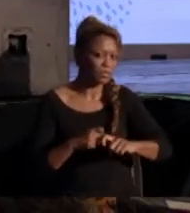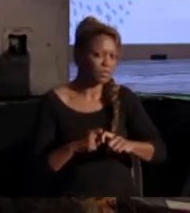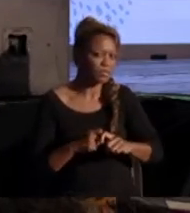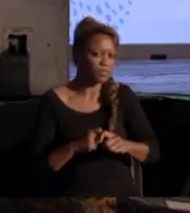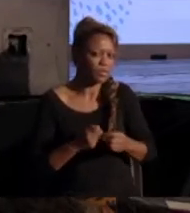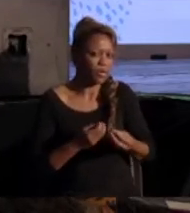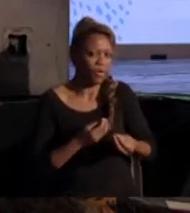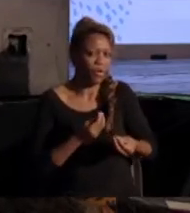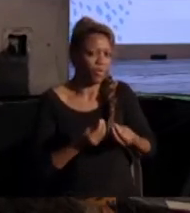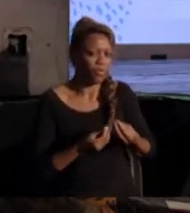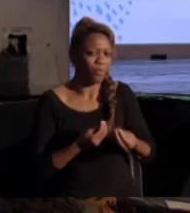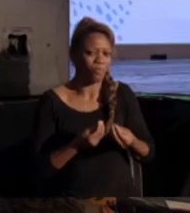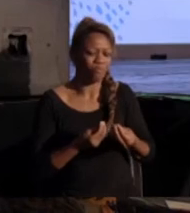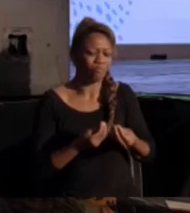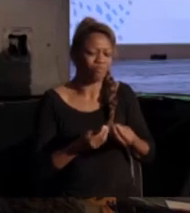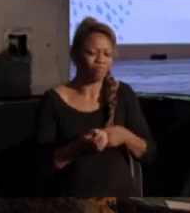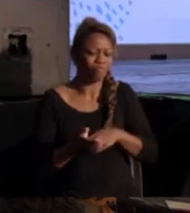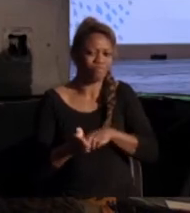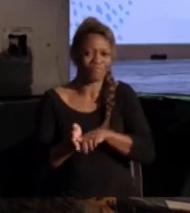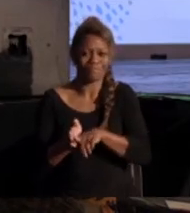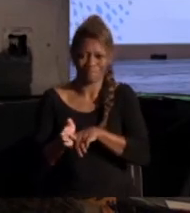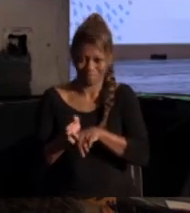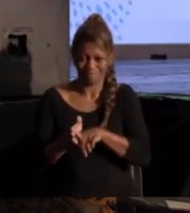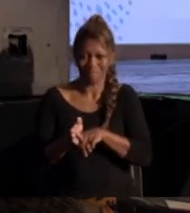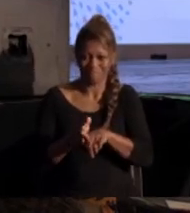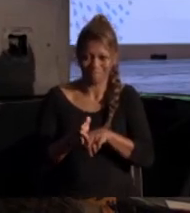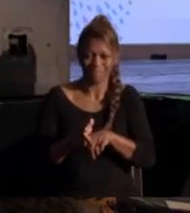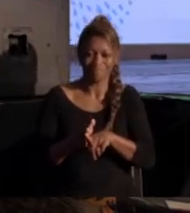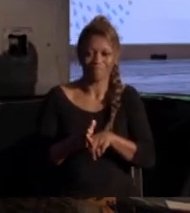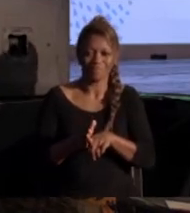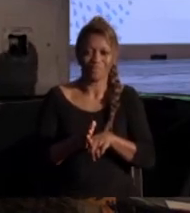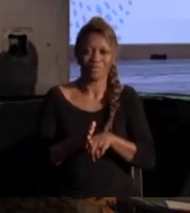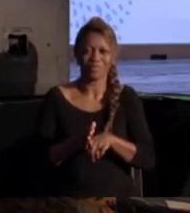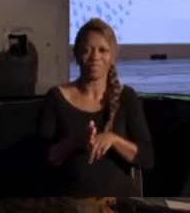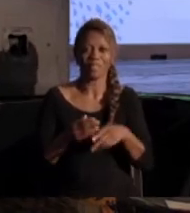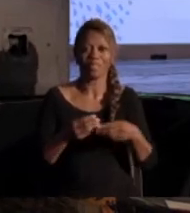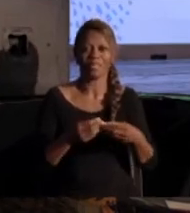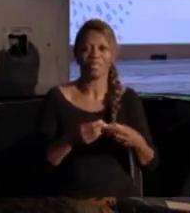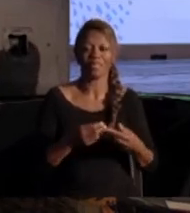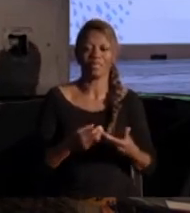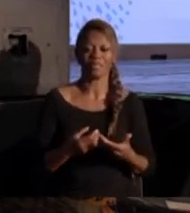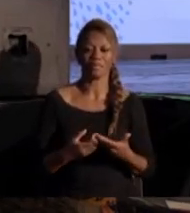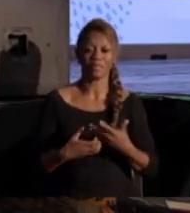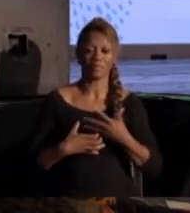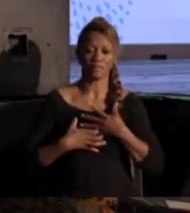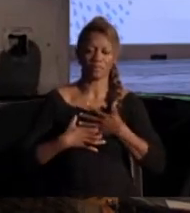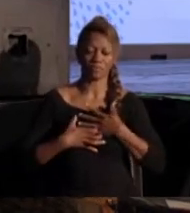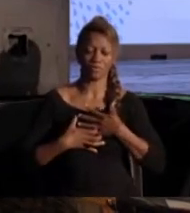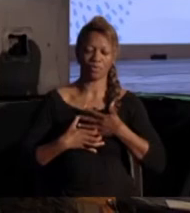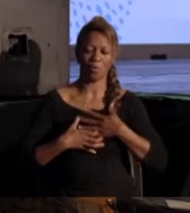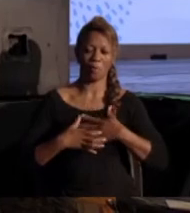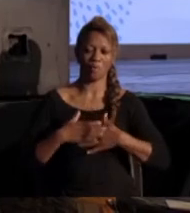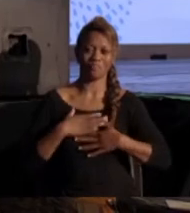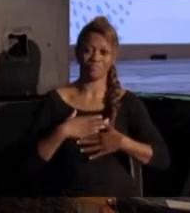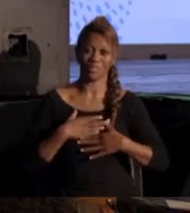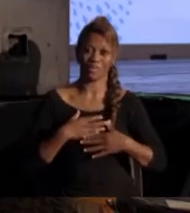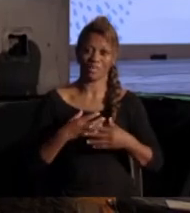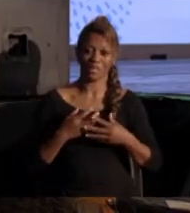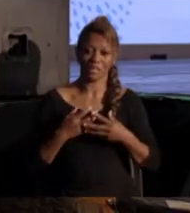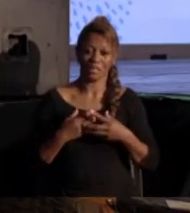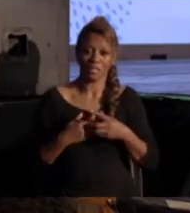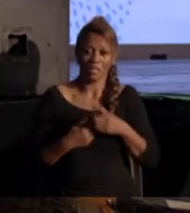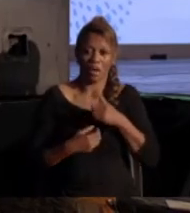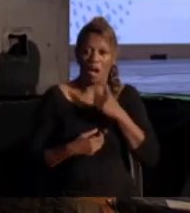nós escorregamos na nossa sexualidade e na nossa sexualidade bucal, no nosso sexo